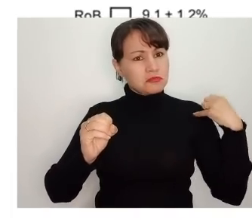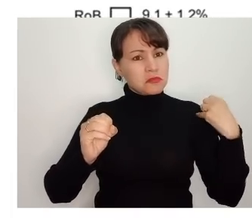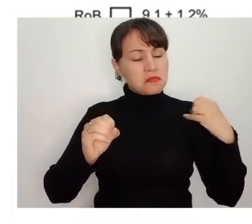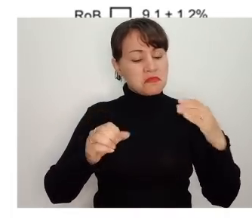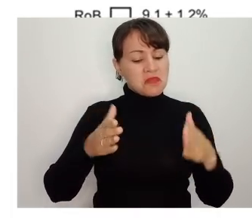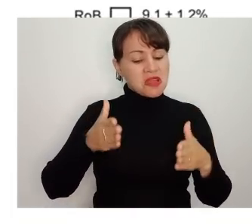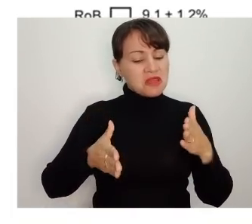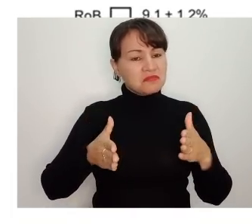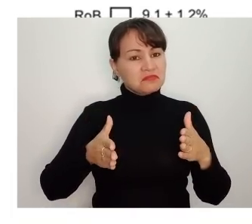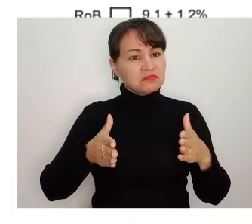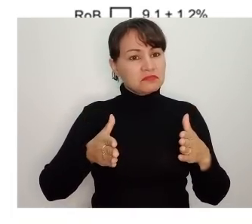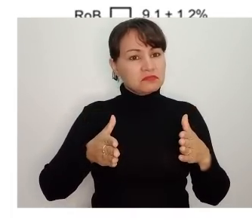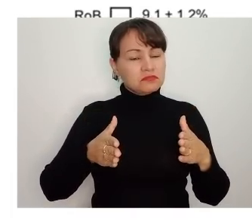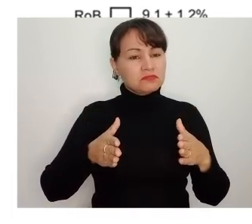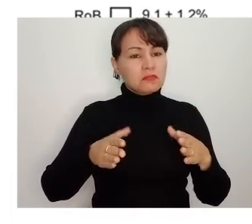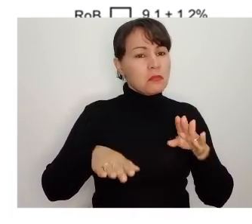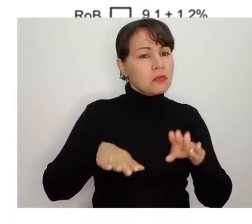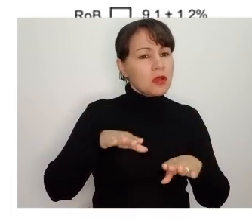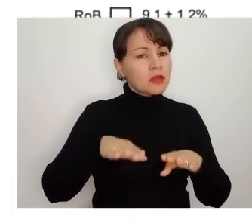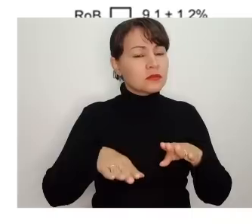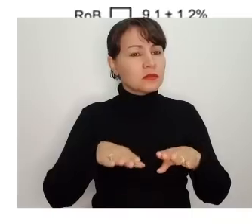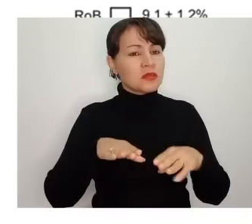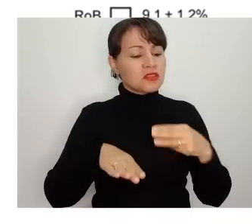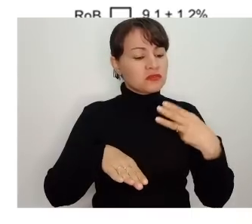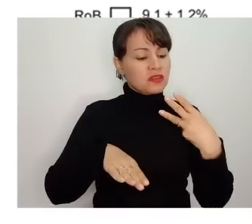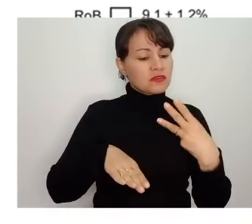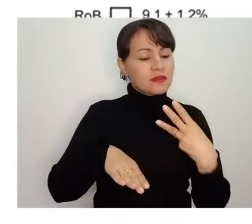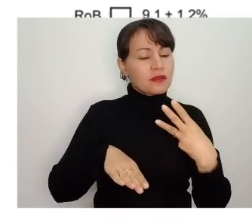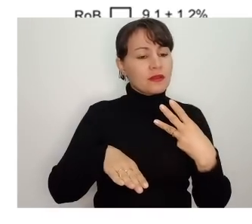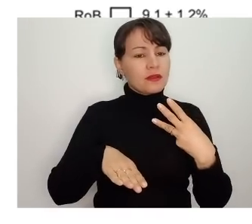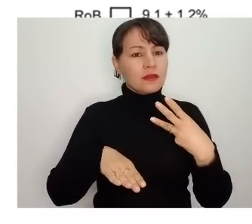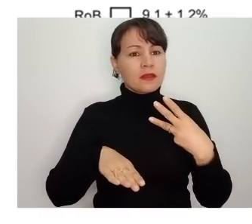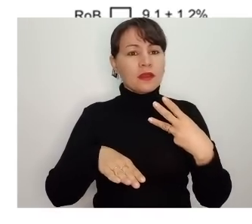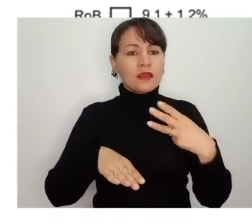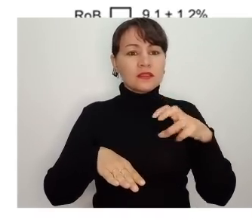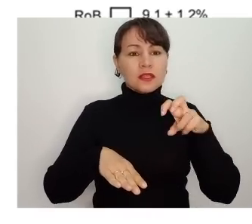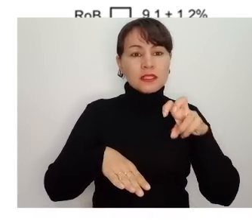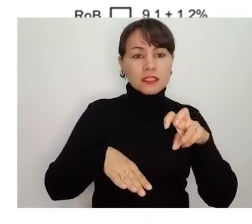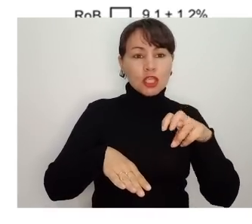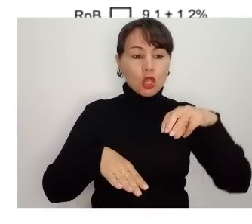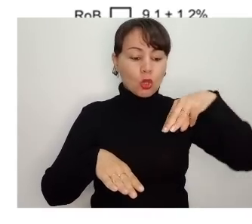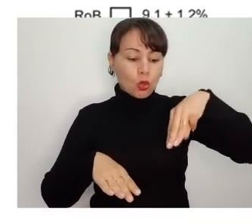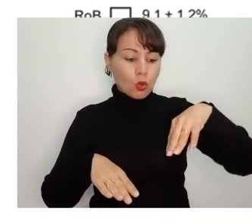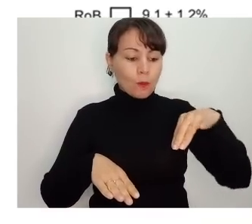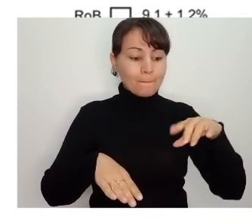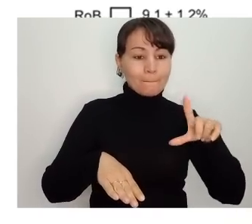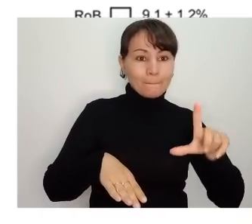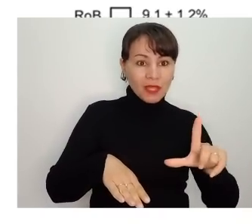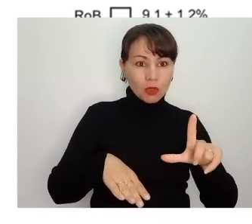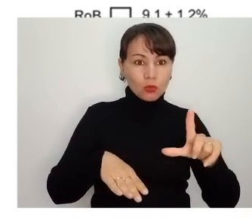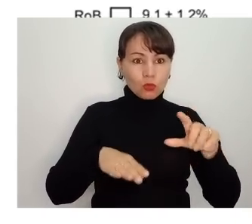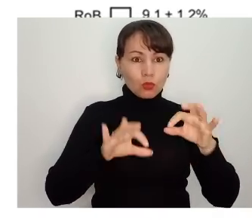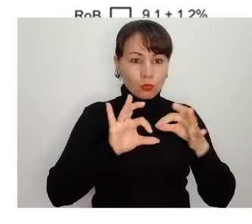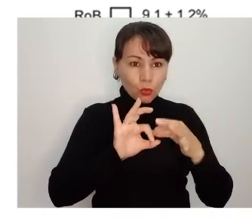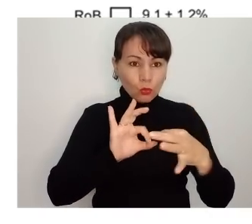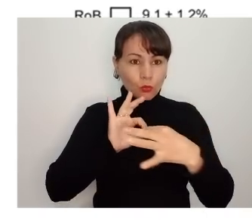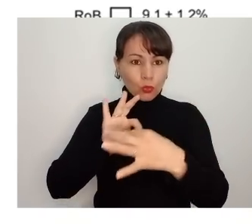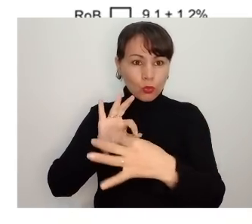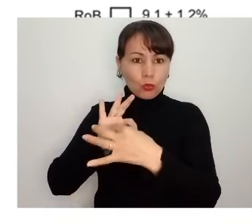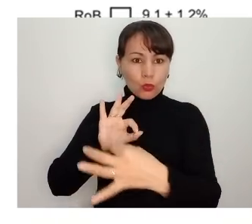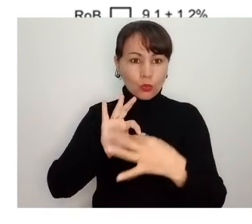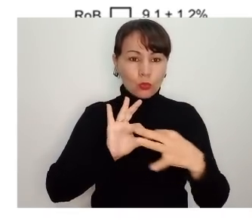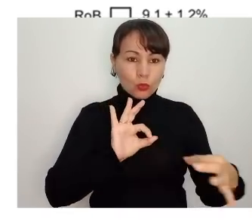ela apresenta mais ou menos em torno de 3 a 5 mil conexões